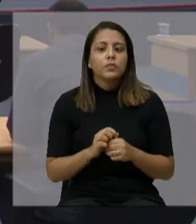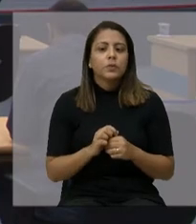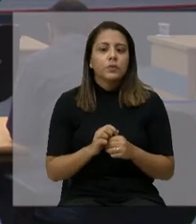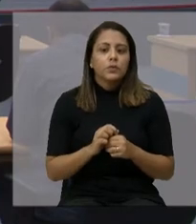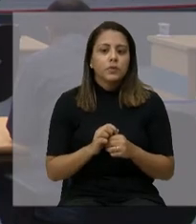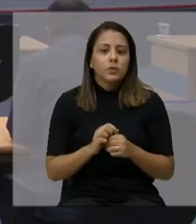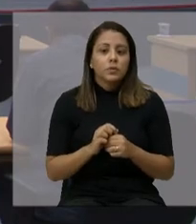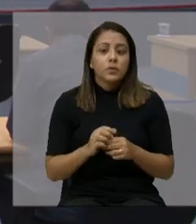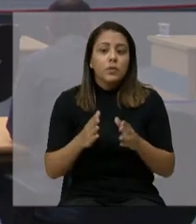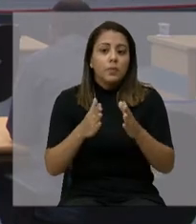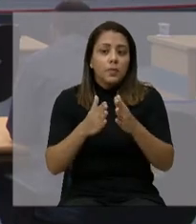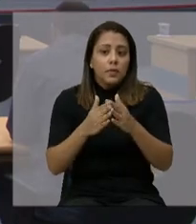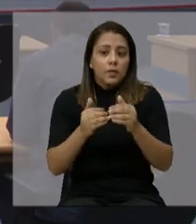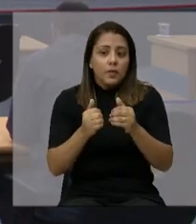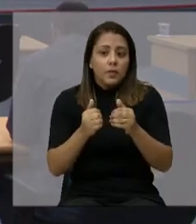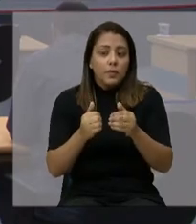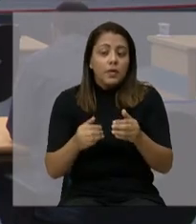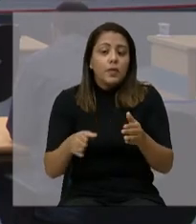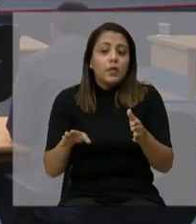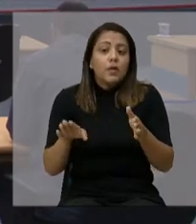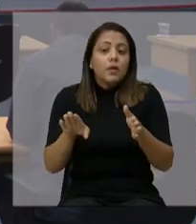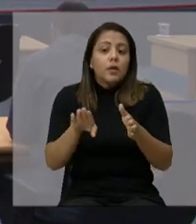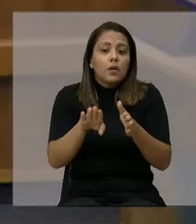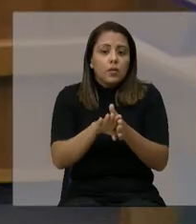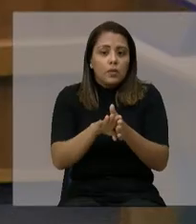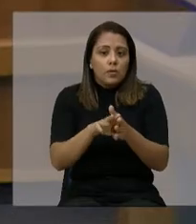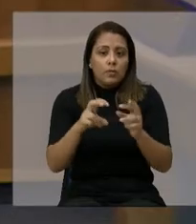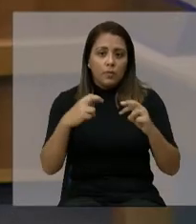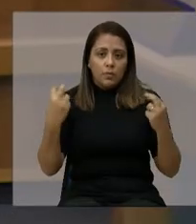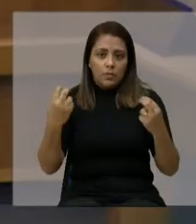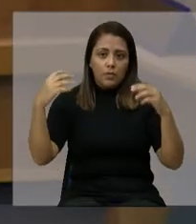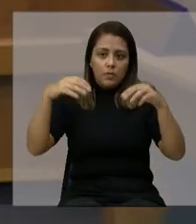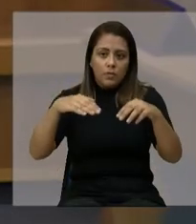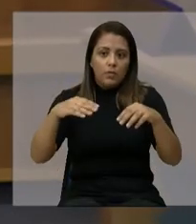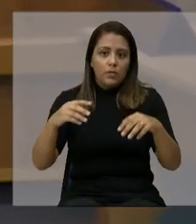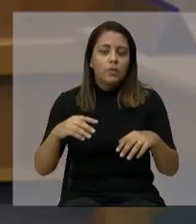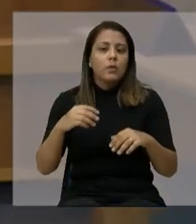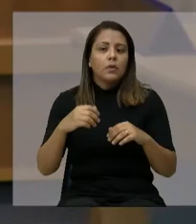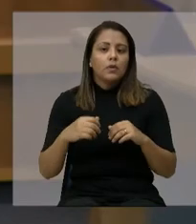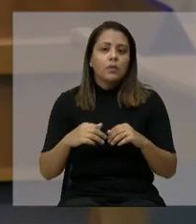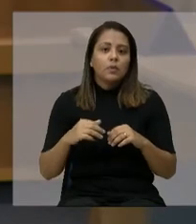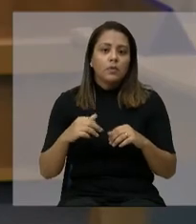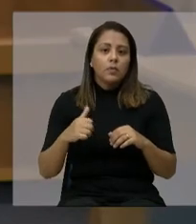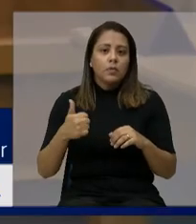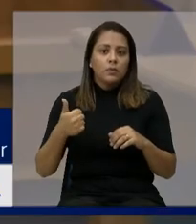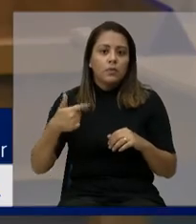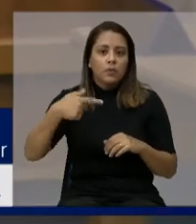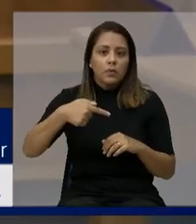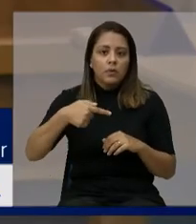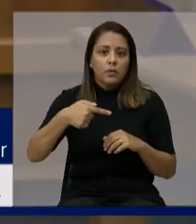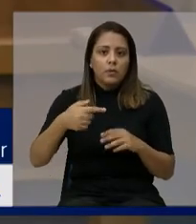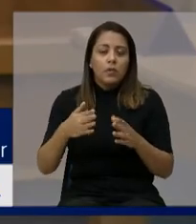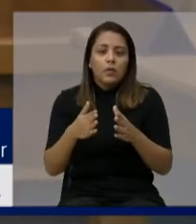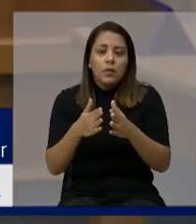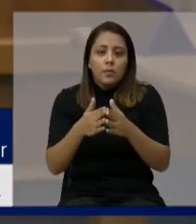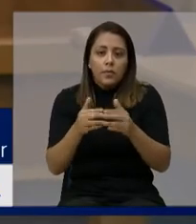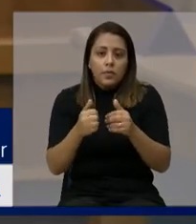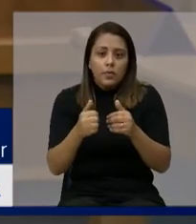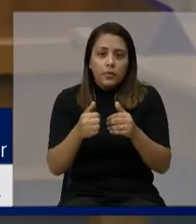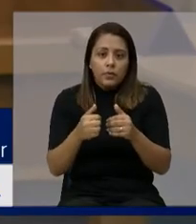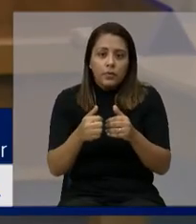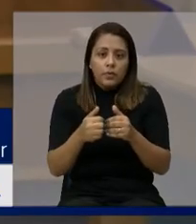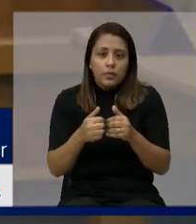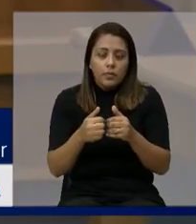que a última sessão, que acontecerá no dia 17, eu solicito que seja antecipado o horário, em vez